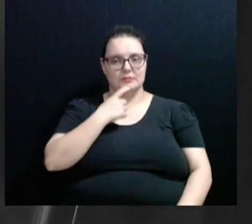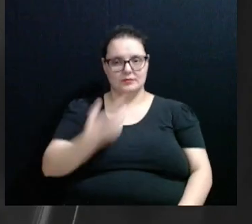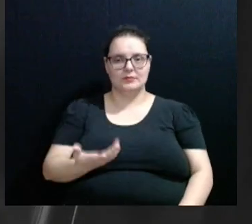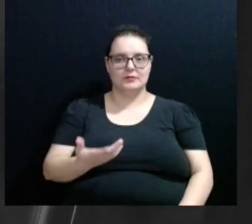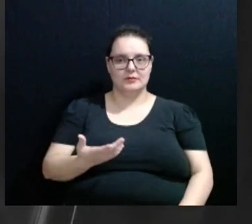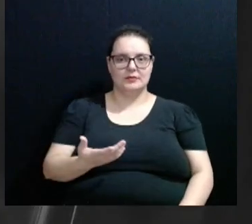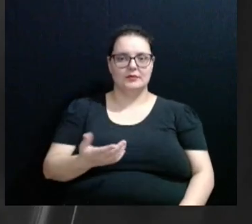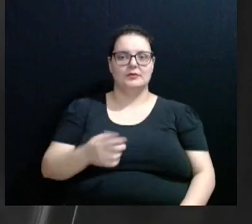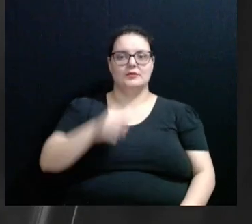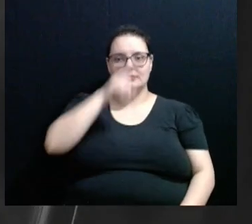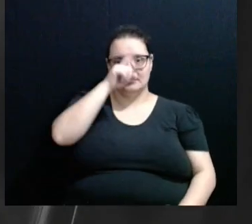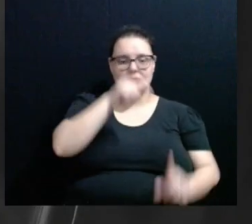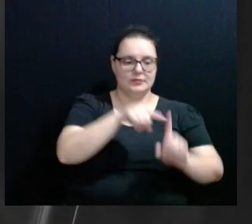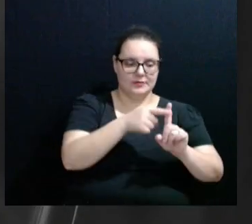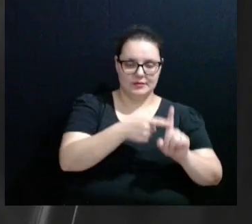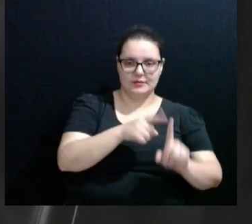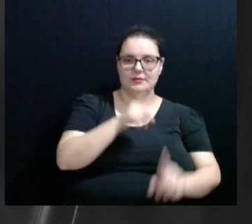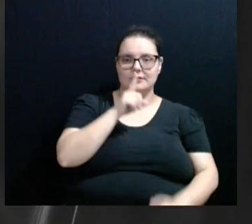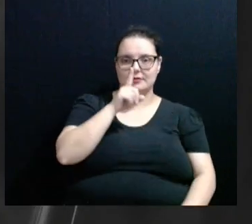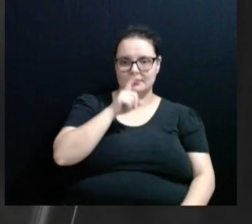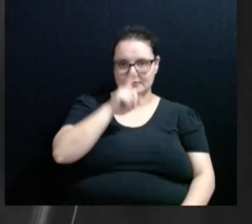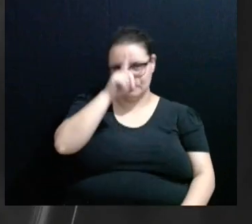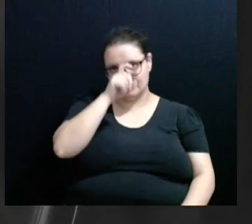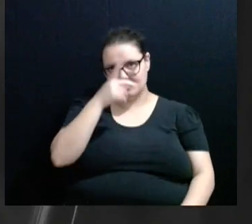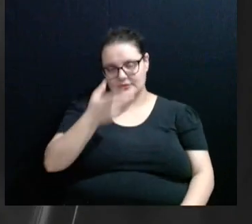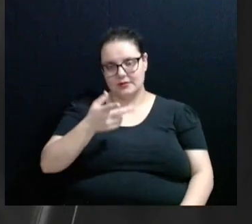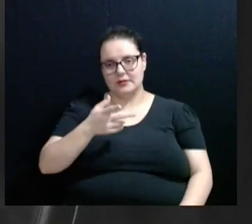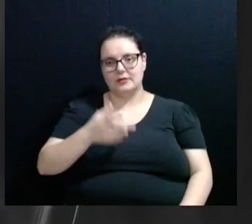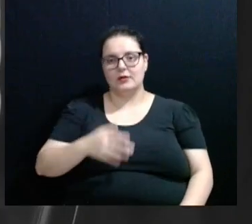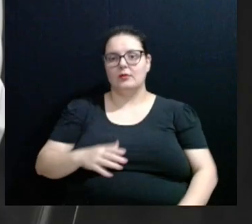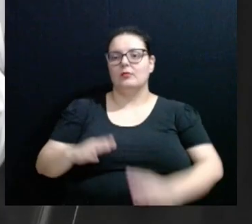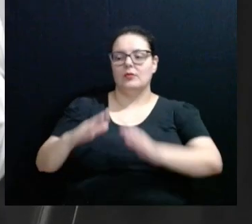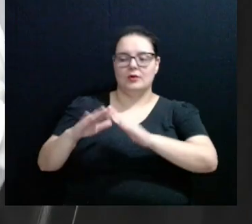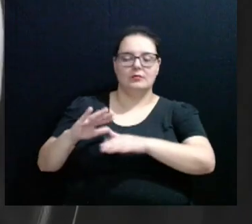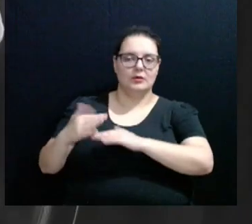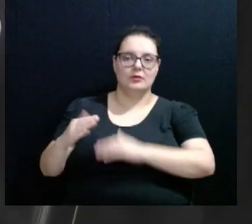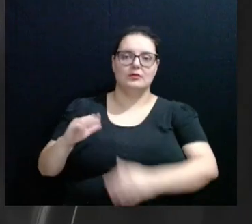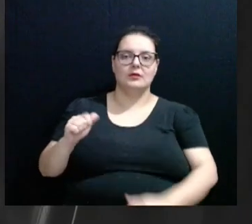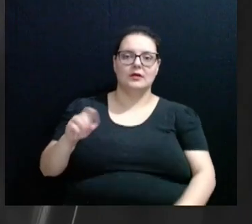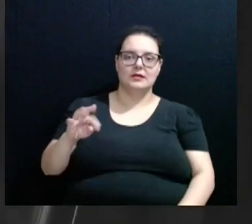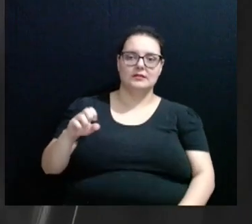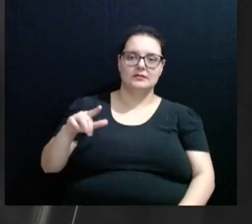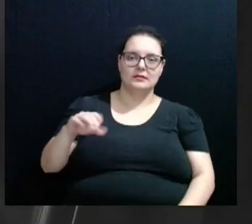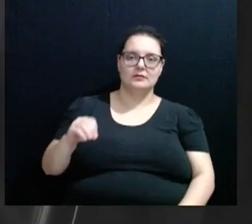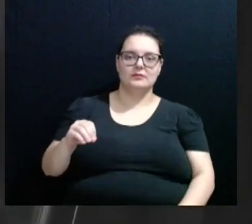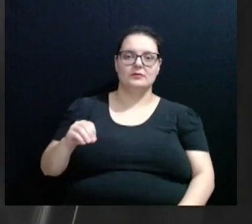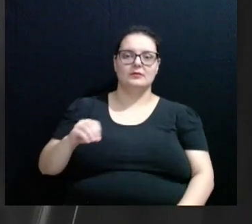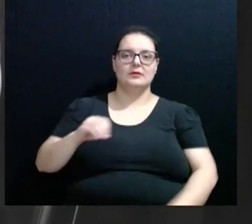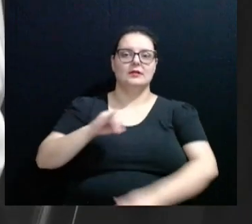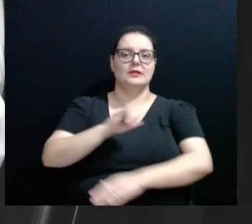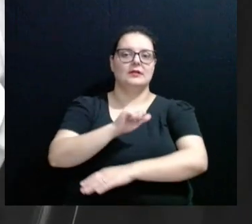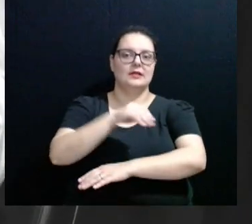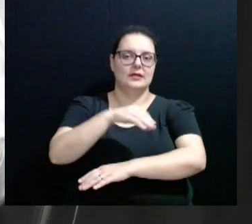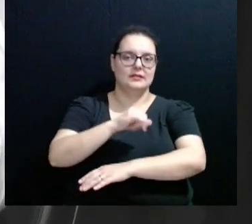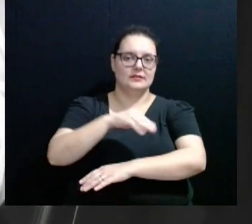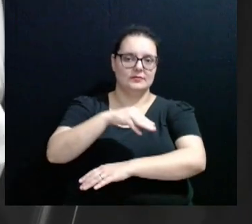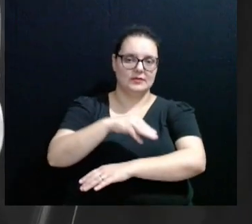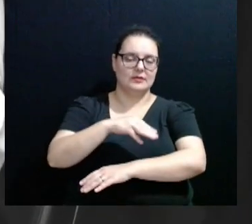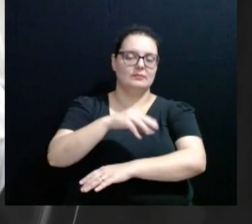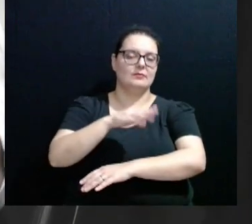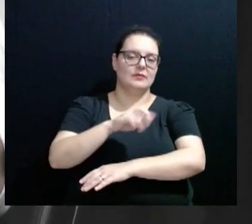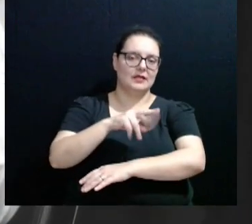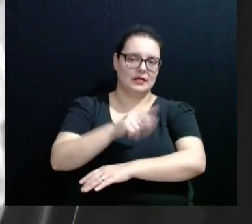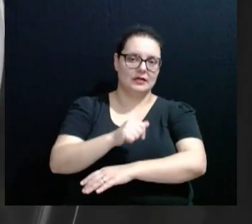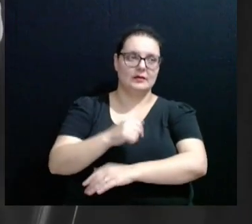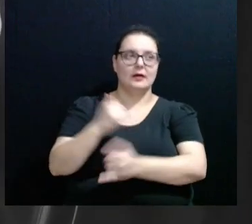na maternidade, morei minha infância toda no Castelo, lá na Erasmo Braga, e depois, logo no meio